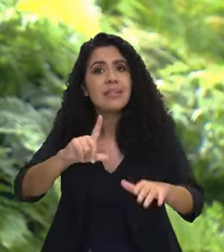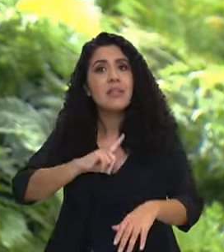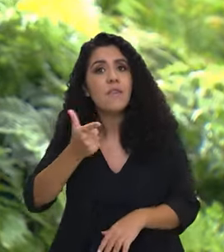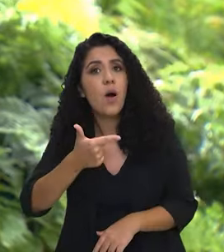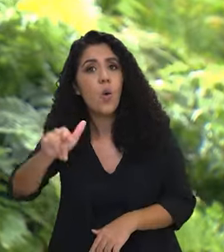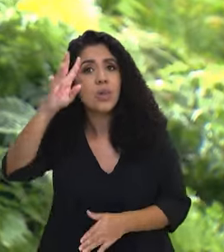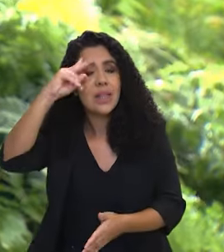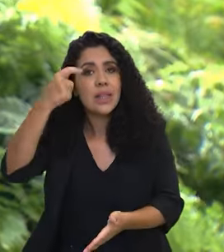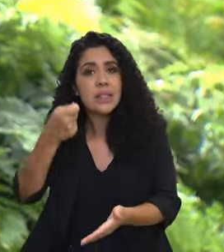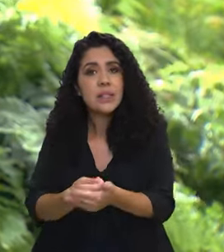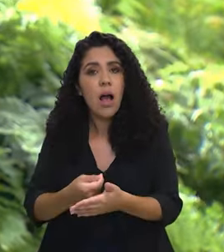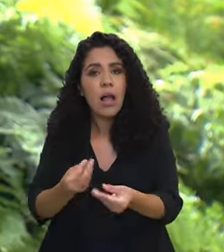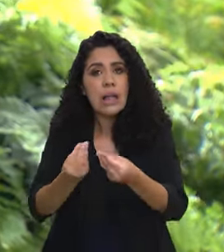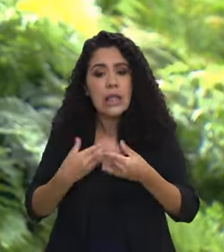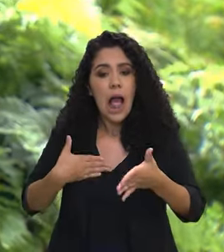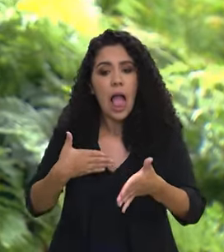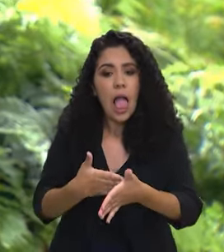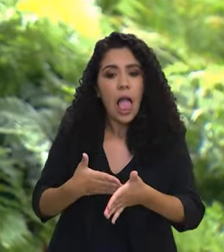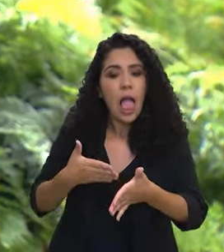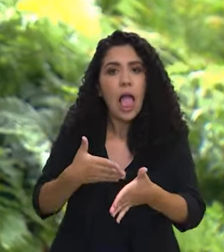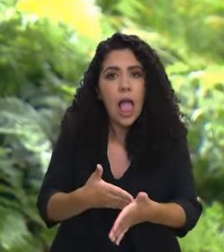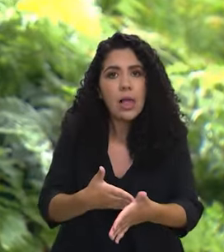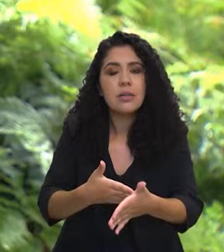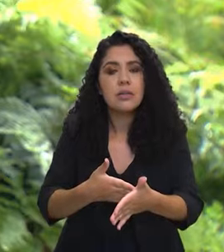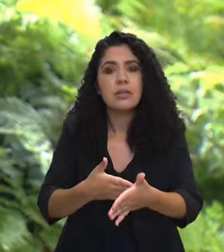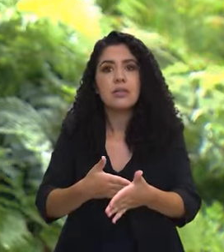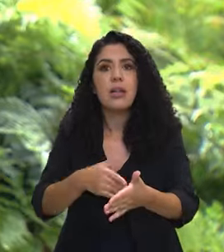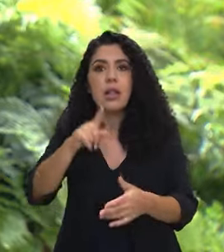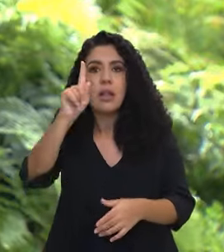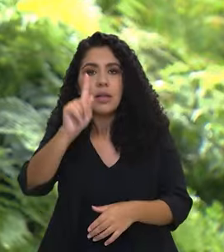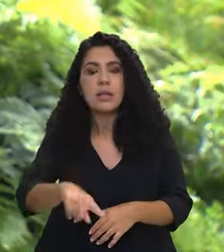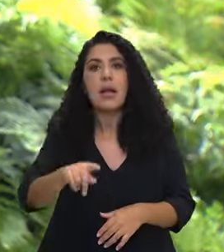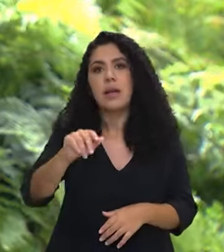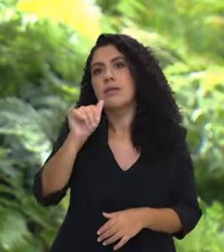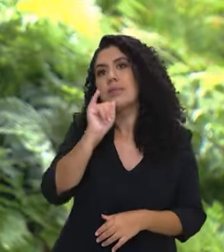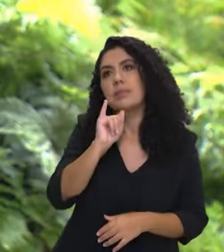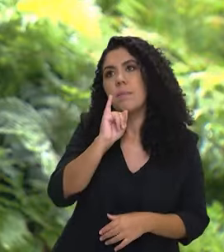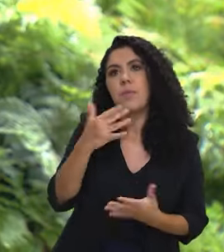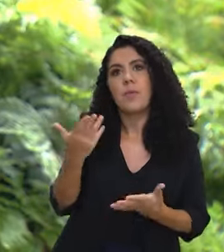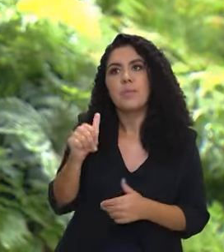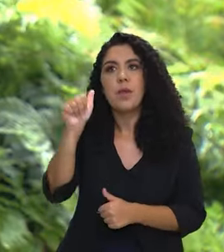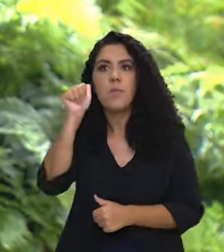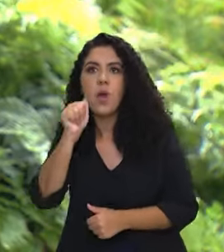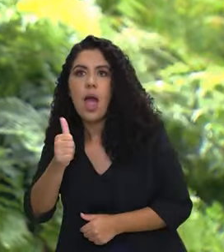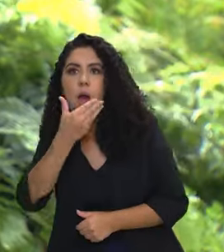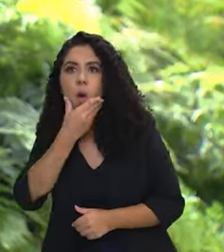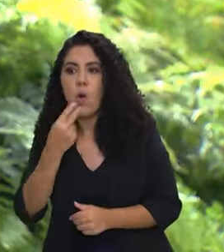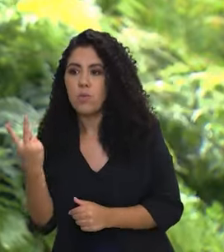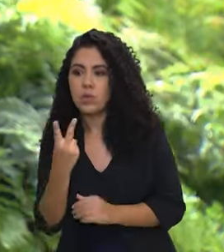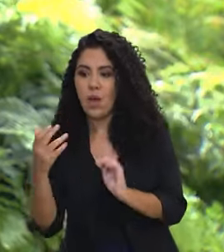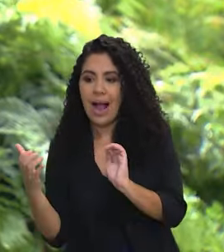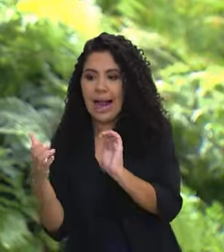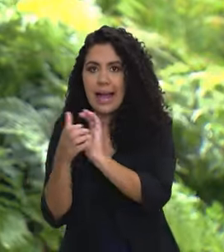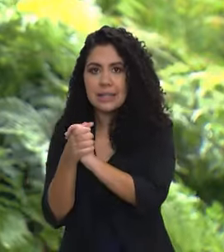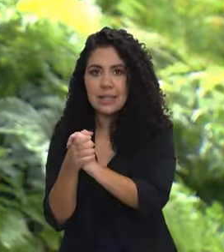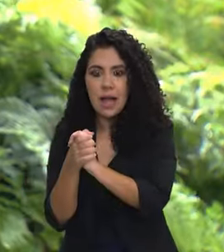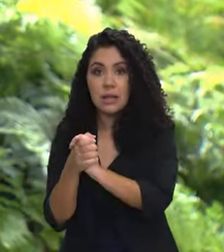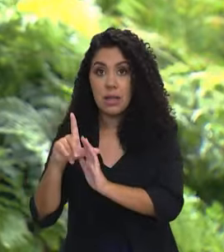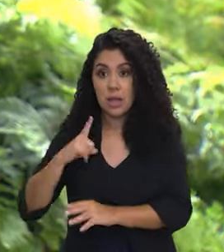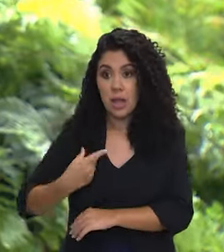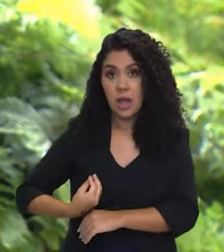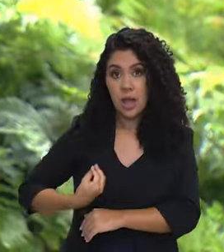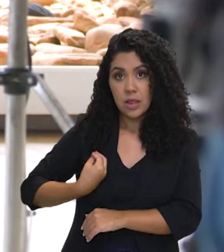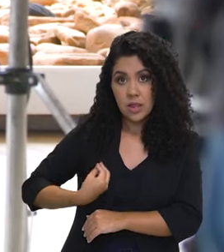muito restritiva, que é chamada de agregação. As mulheres ou os homens, né, casados entre si, diplomatas, quando